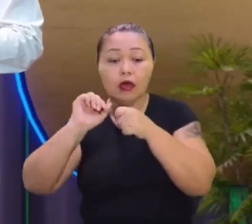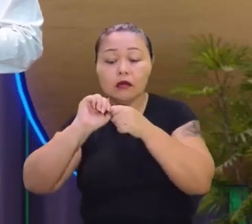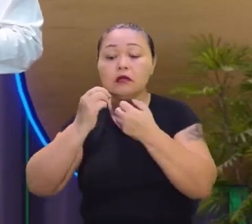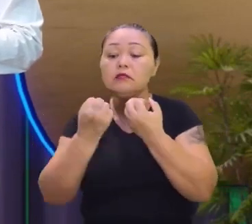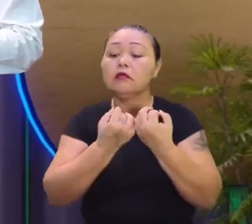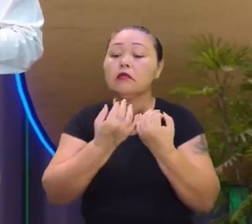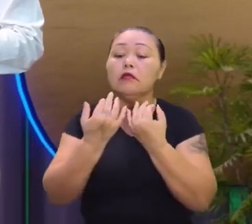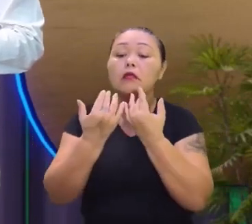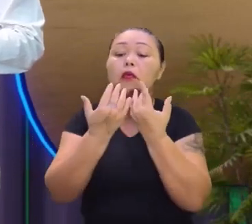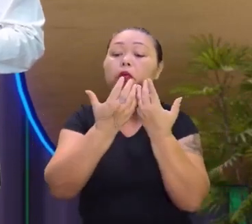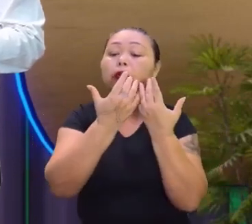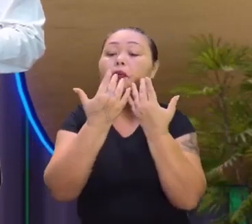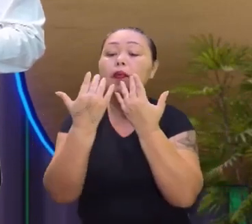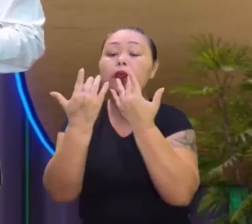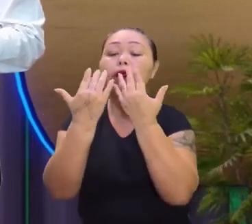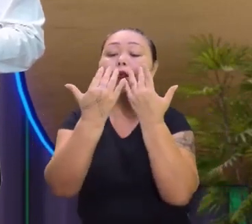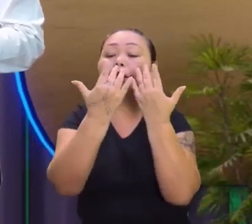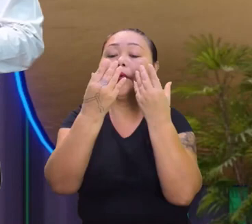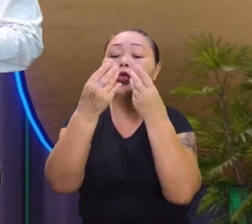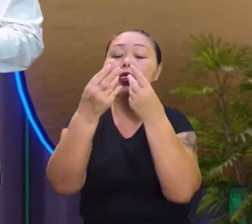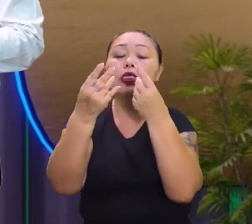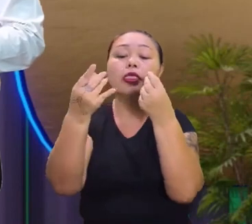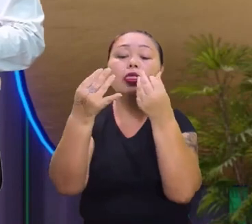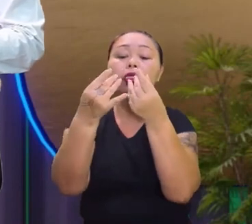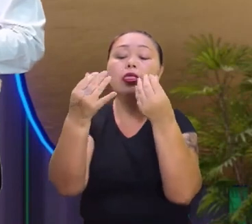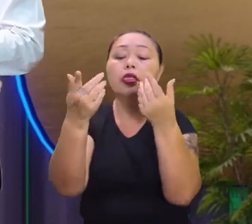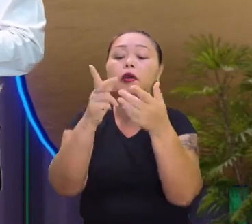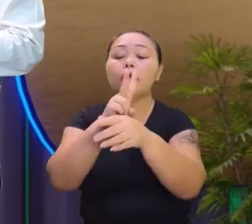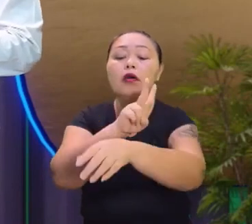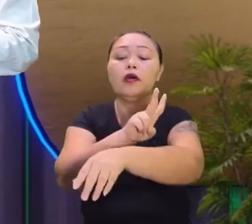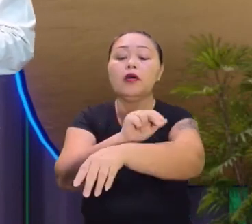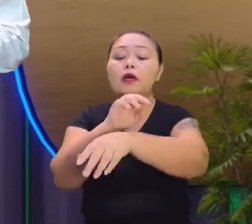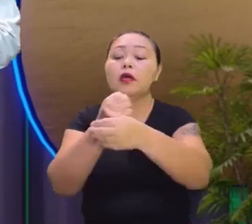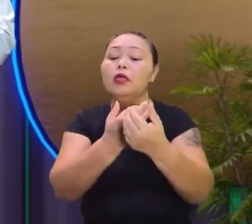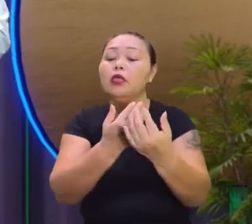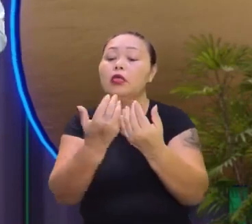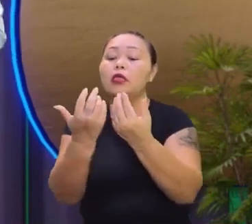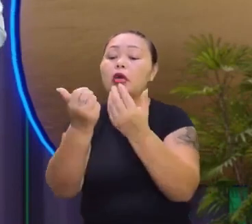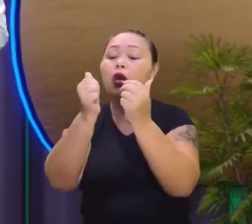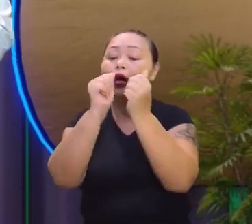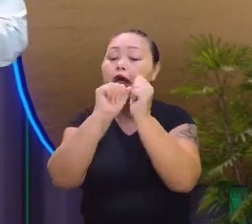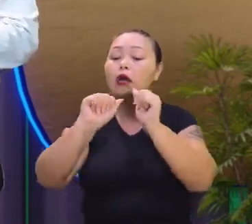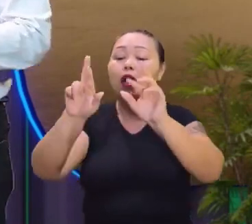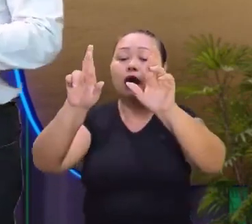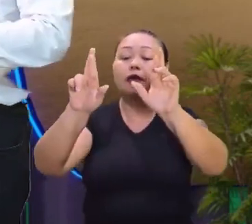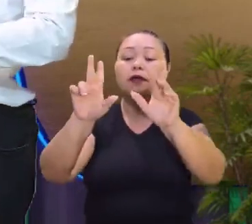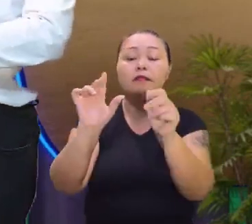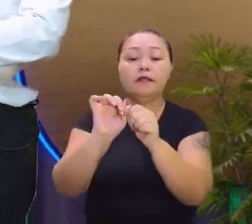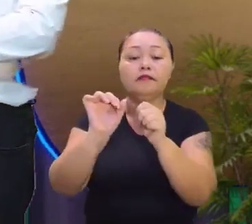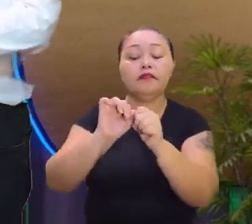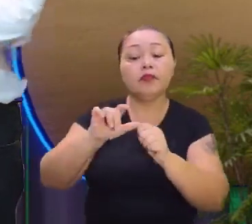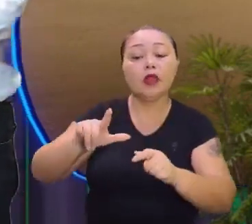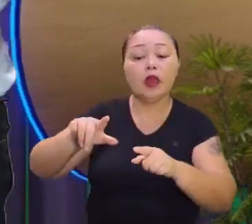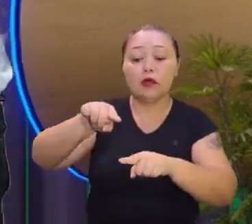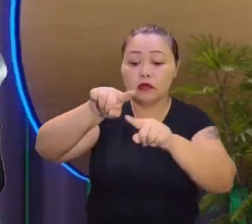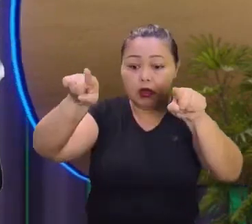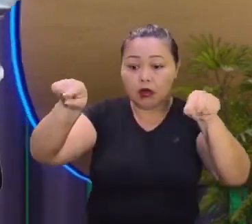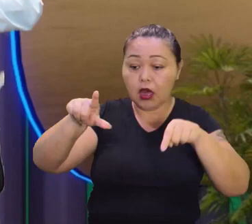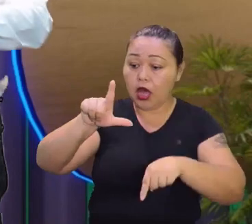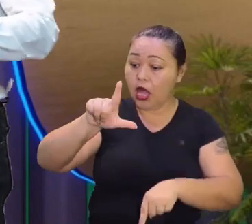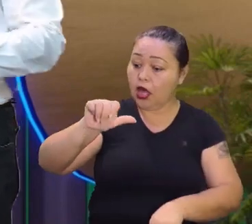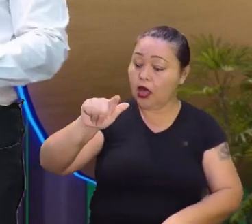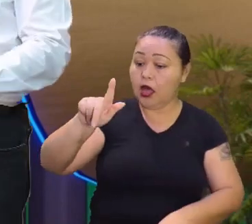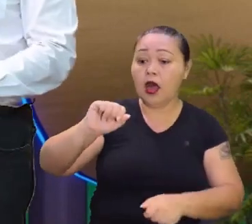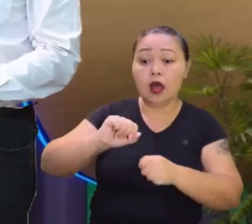da liberação de gases aí, da decomposição do vegetal para a atmosfera. Isso, e olha que esse lago, a extensão